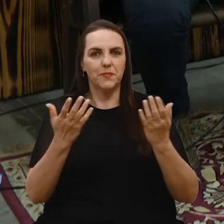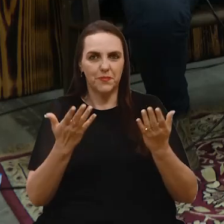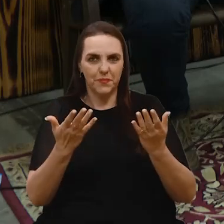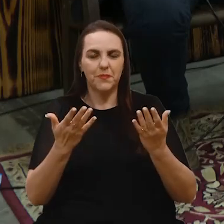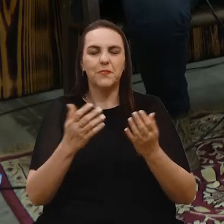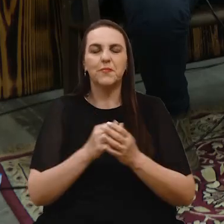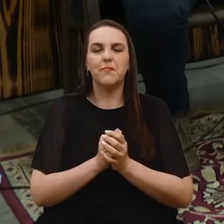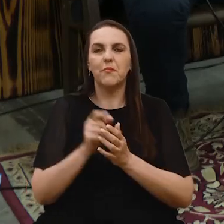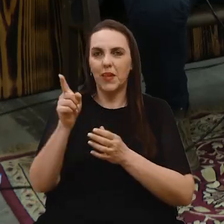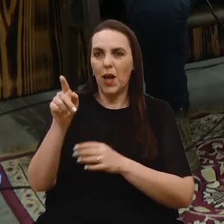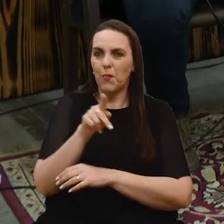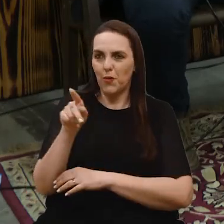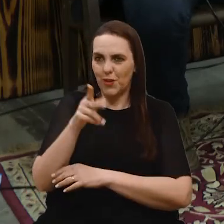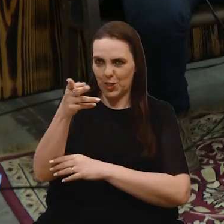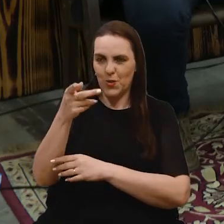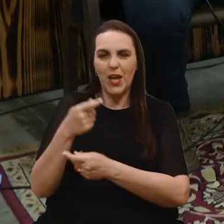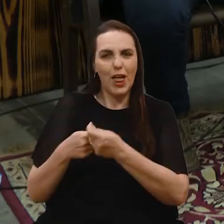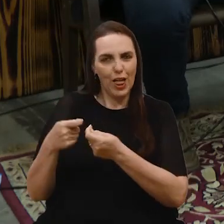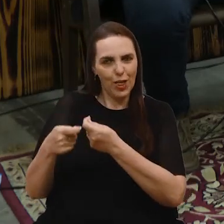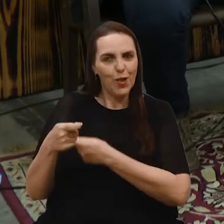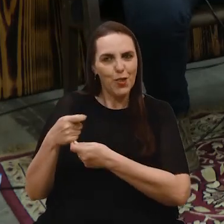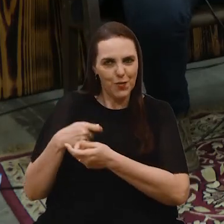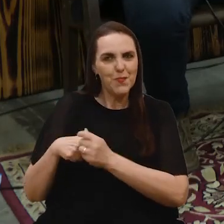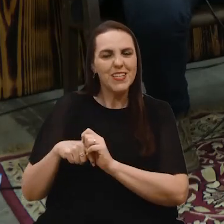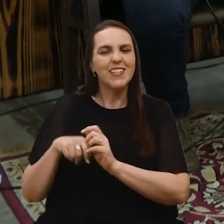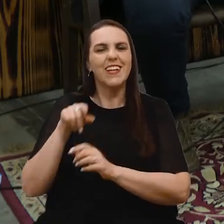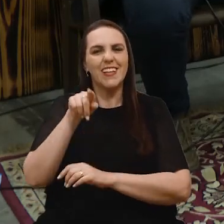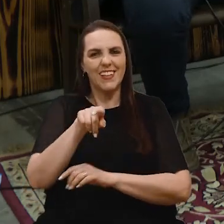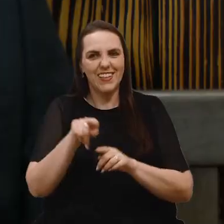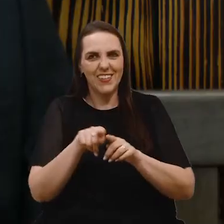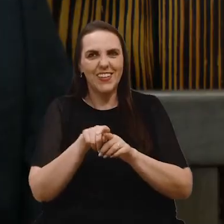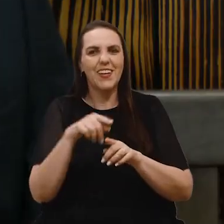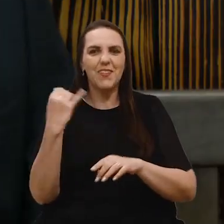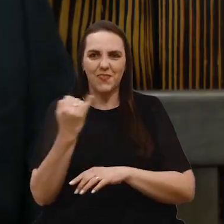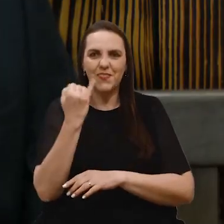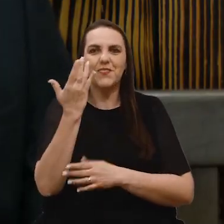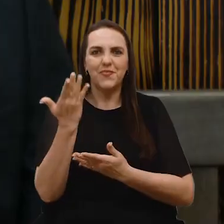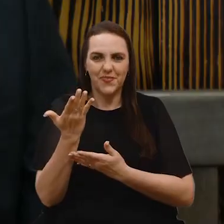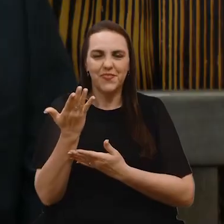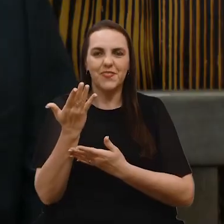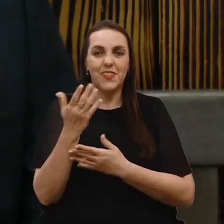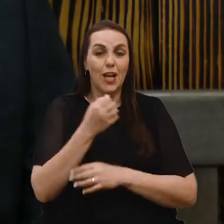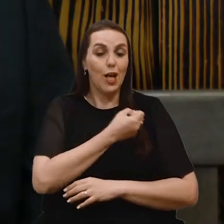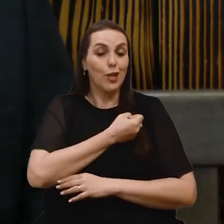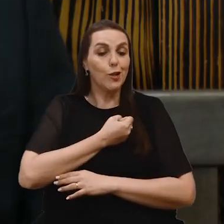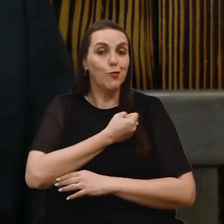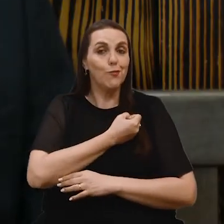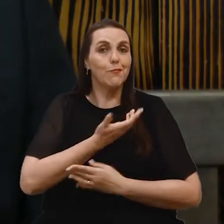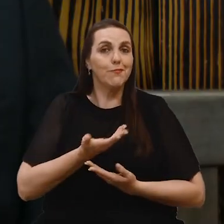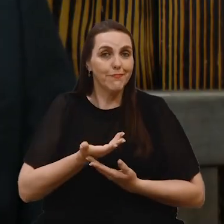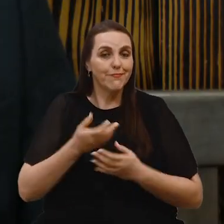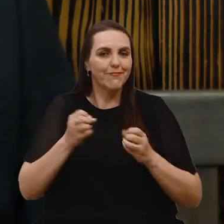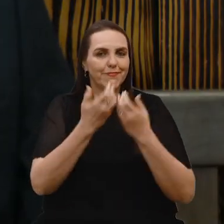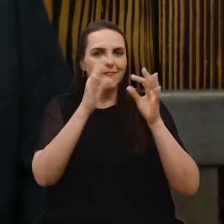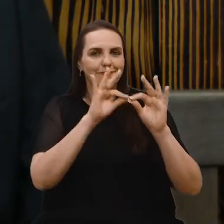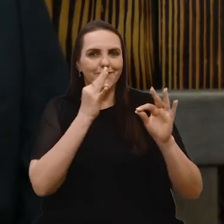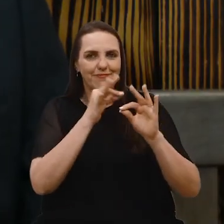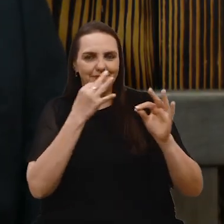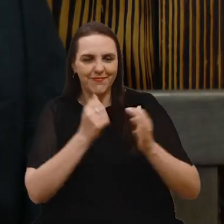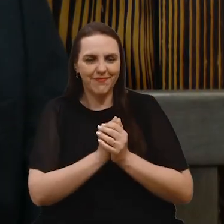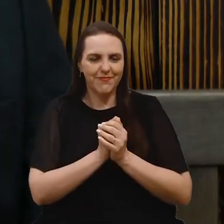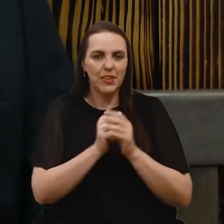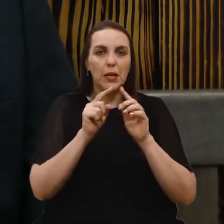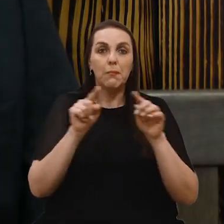a professora, economista, né? Isso economista é importante, né, para tratar dos números aqui da Festa da